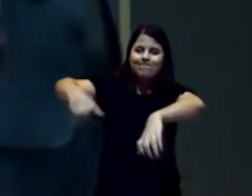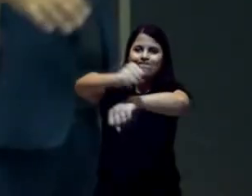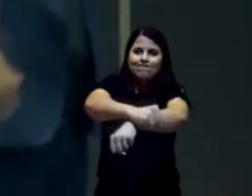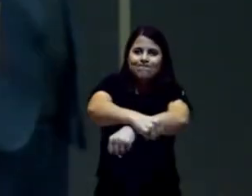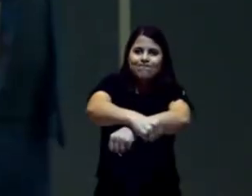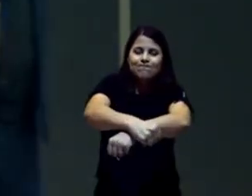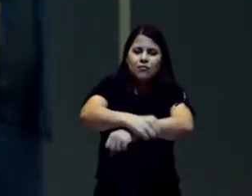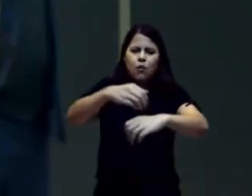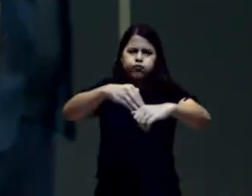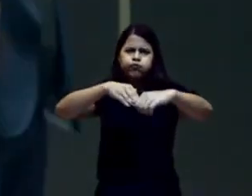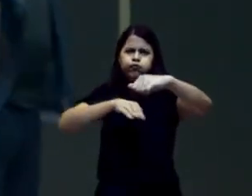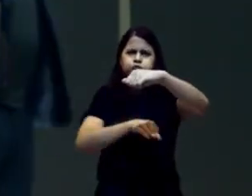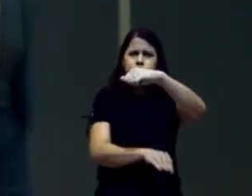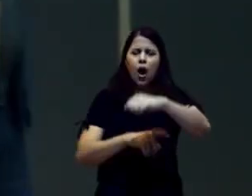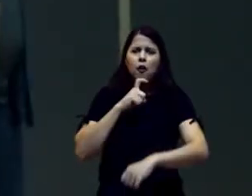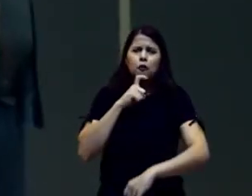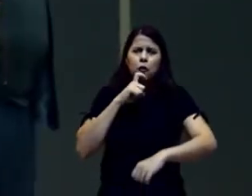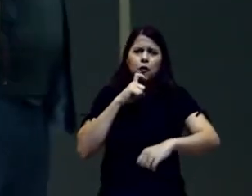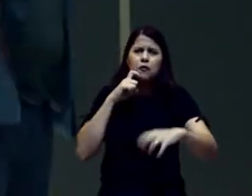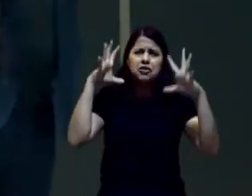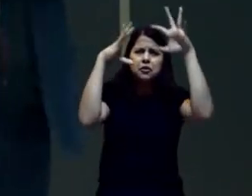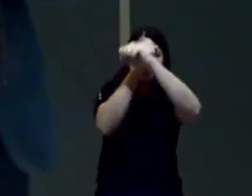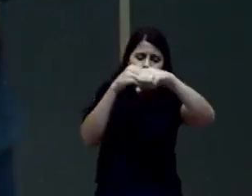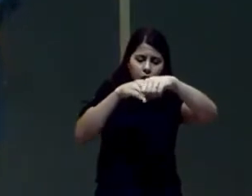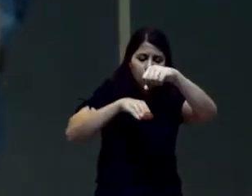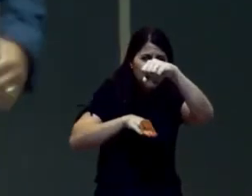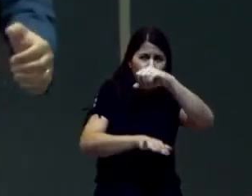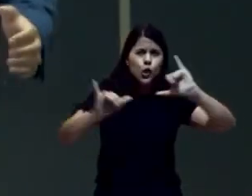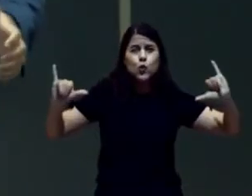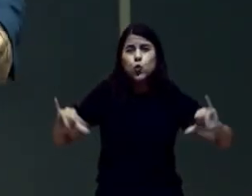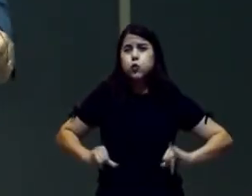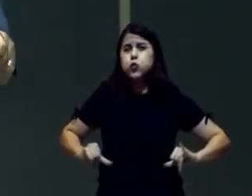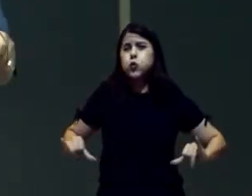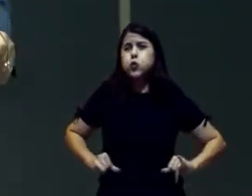um subterrâneo. E agora ele escreve para Timóteo dizendo: Timóteo,